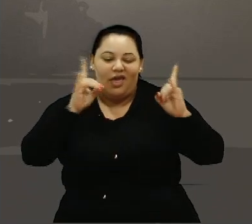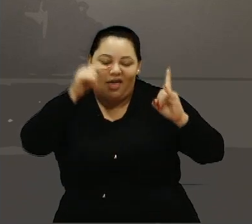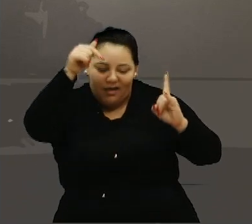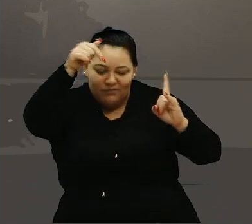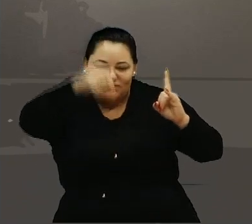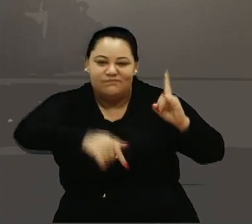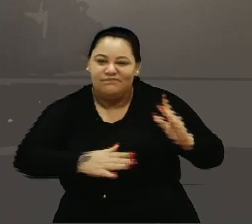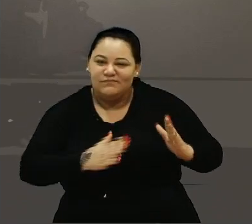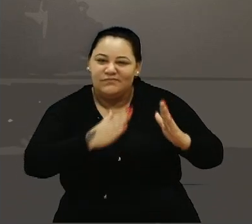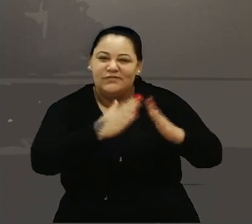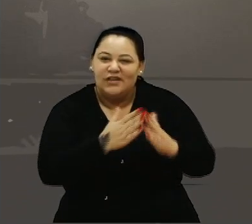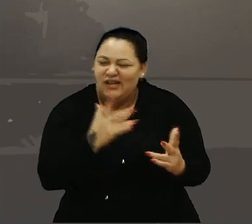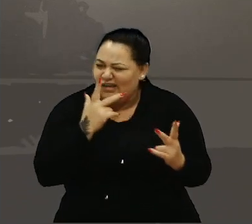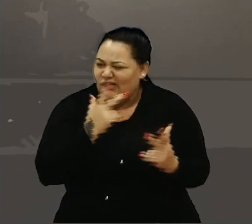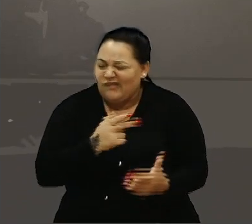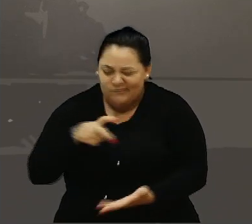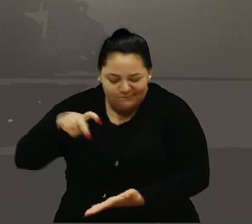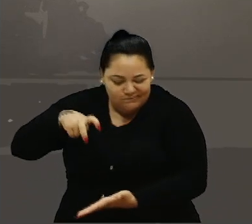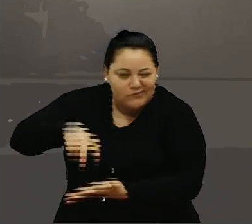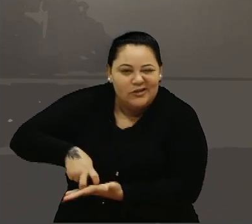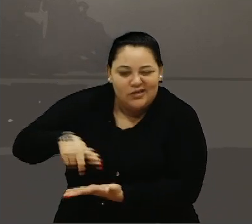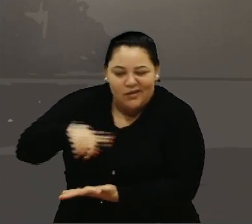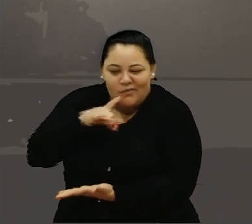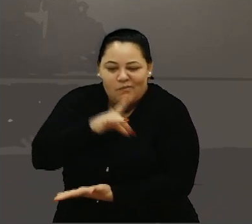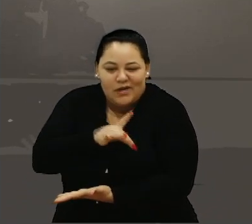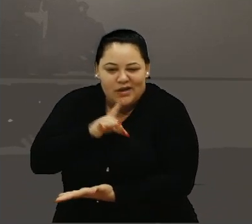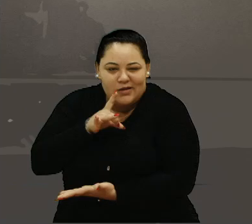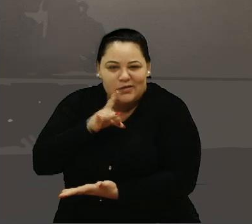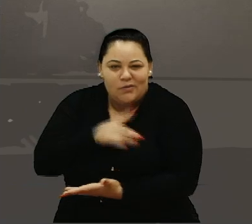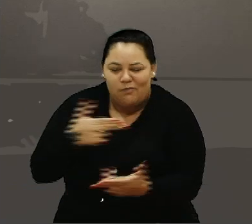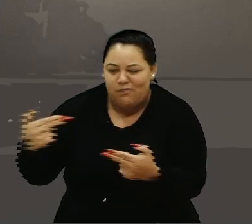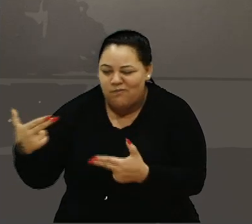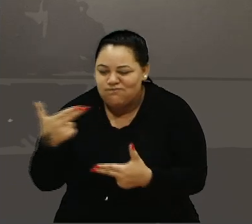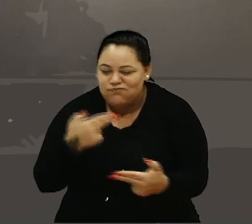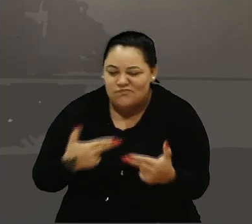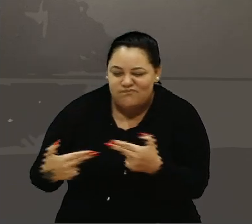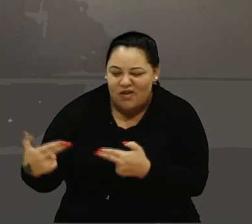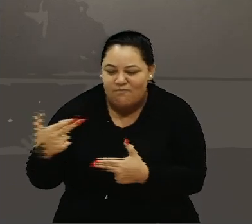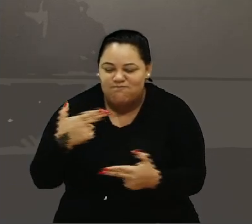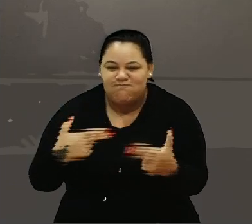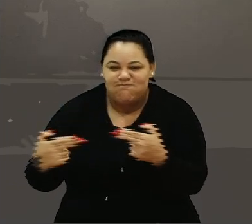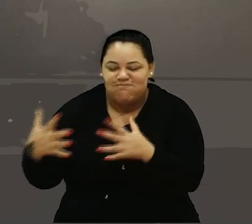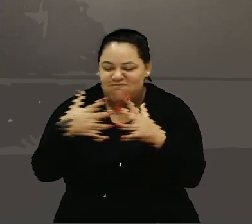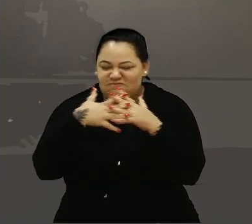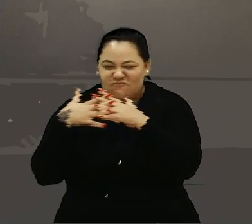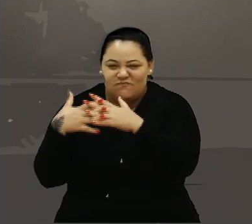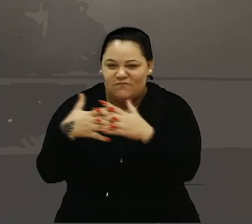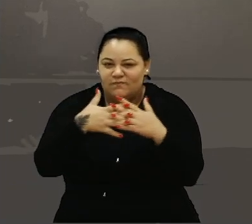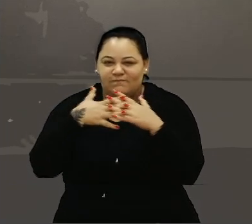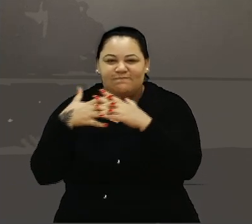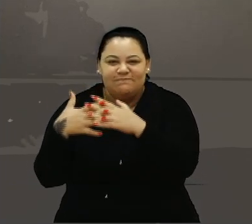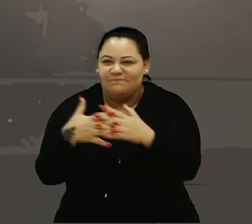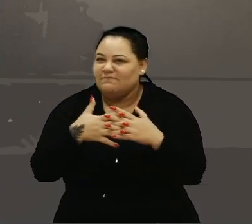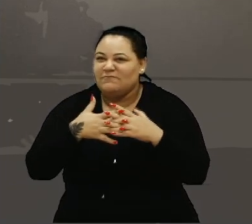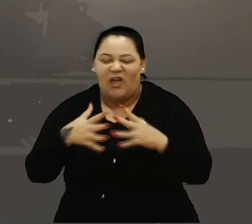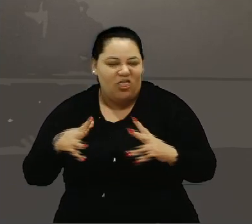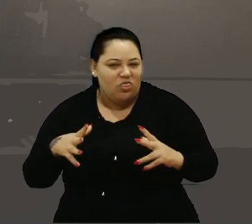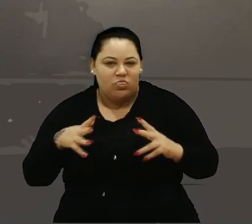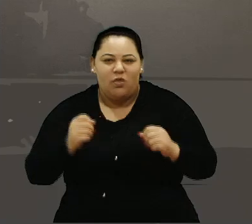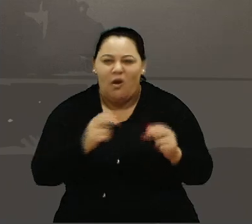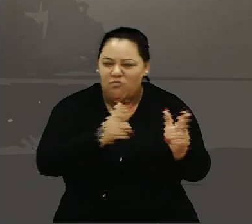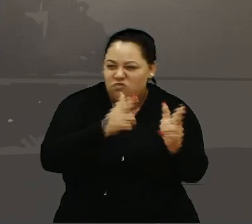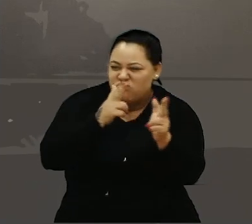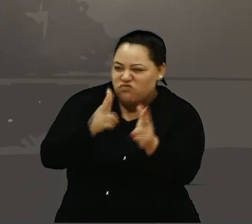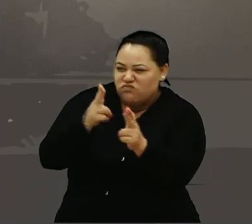vezes parece castigo. Tenho medo da troca de tiro. Aqui no campus é maior conflito. No prédio é com o tiroteio. Prejuízo